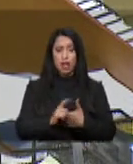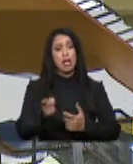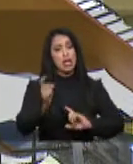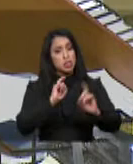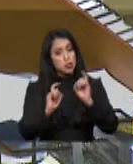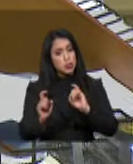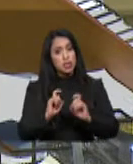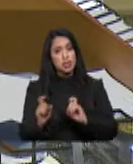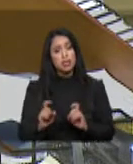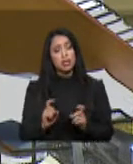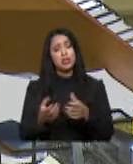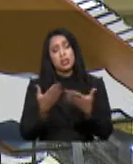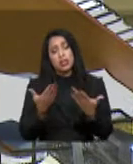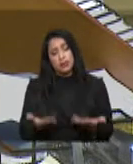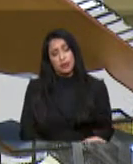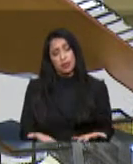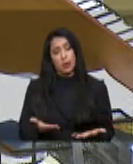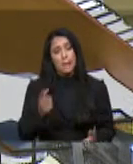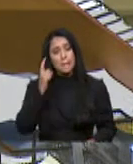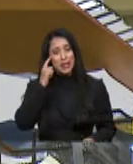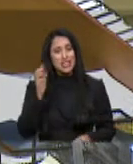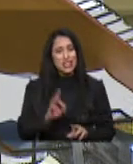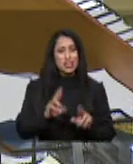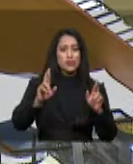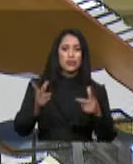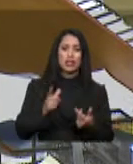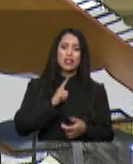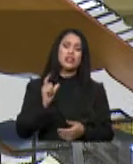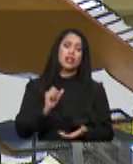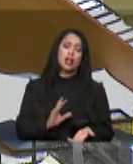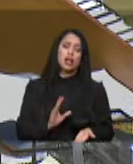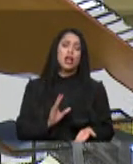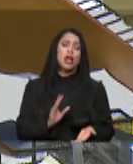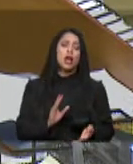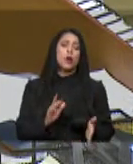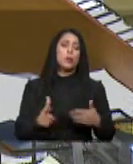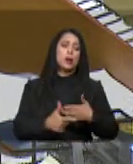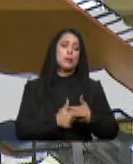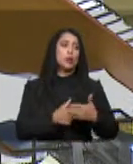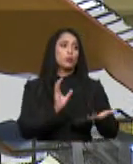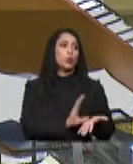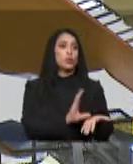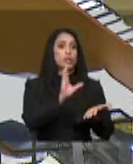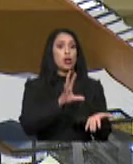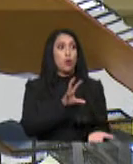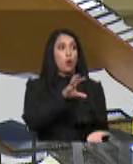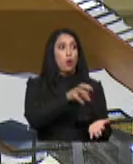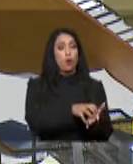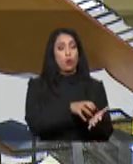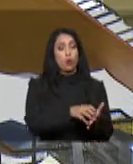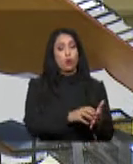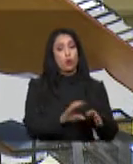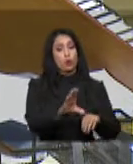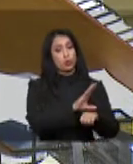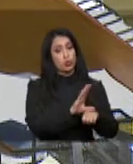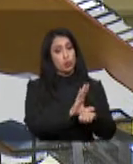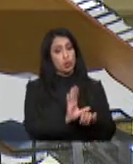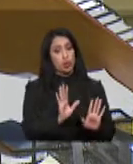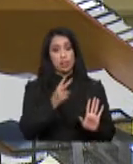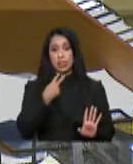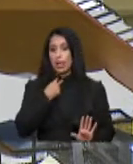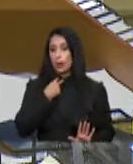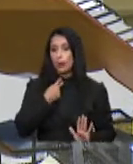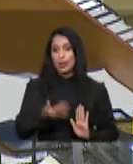administrativa. Pensar de outro modo seria conceder ao referido conselho o status de um órgão constitucional. Se não pode